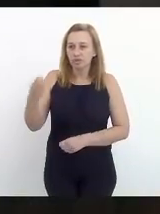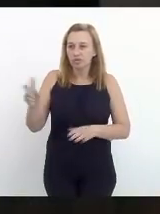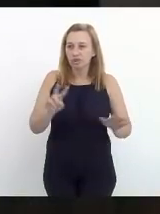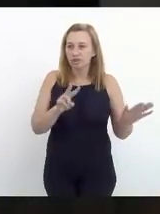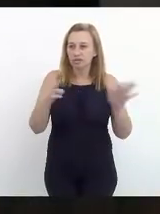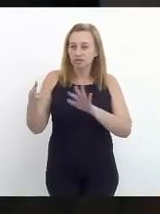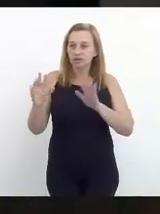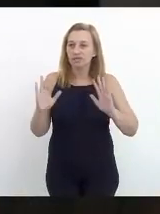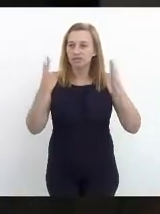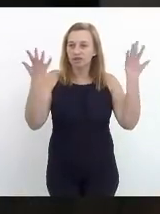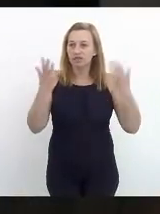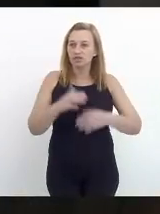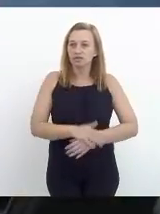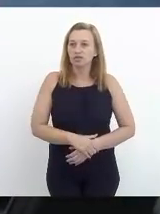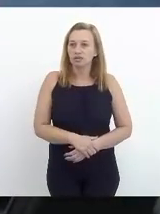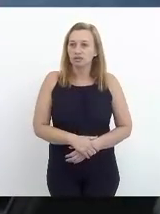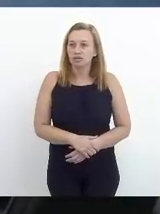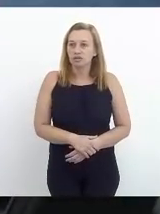festa.